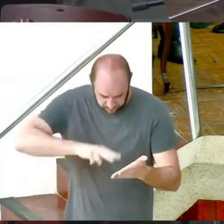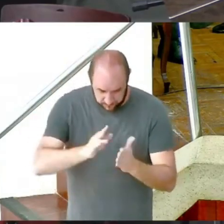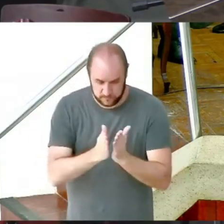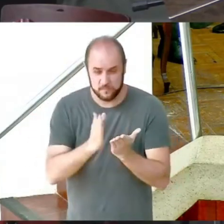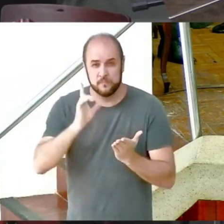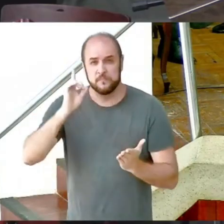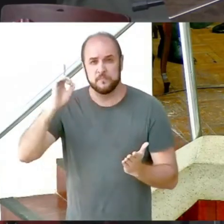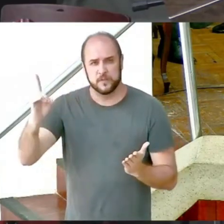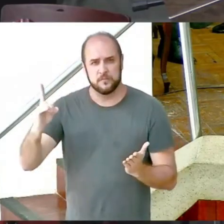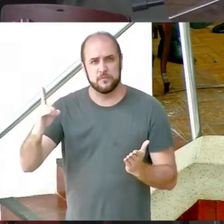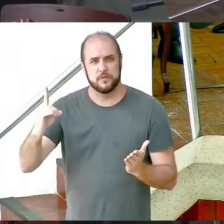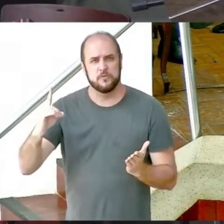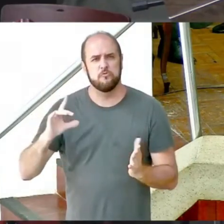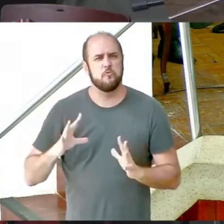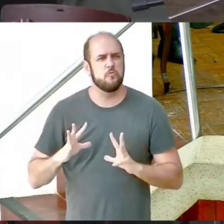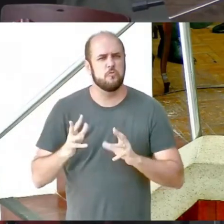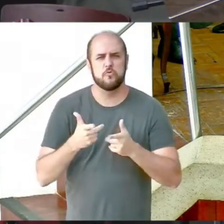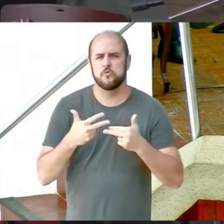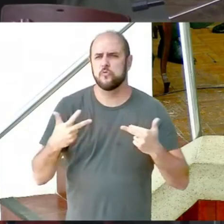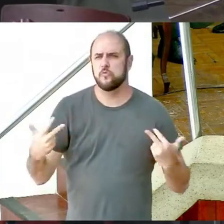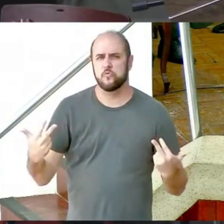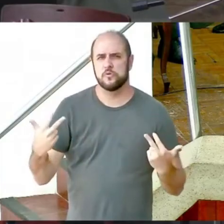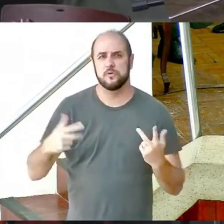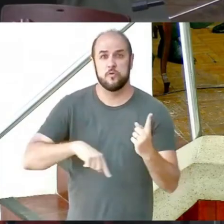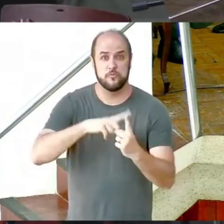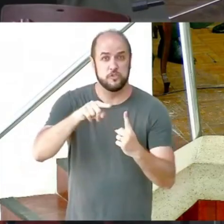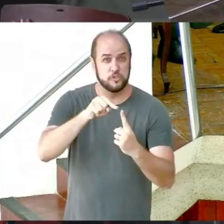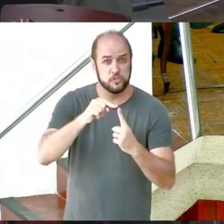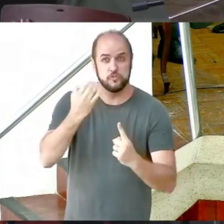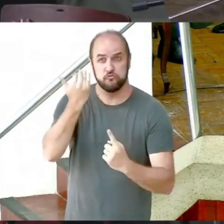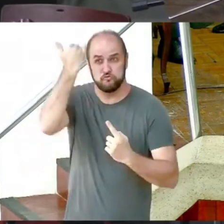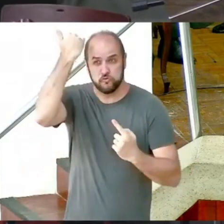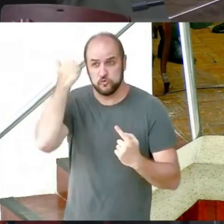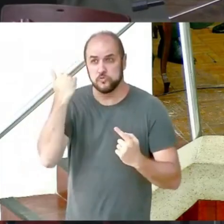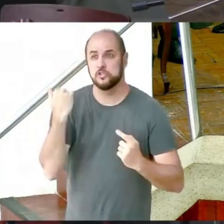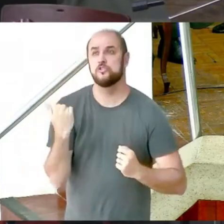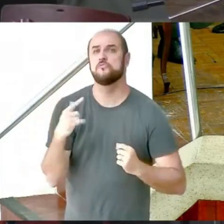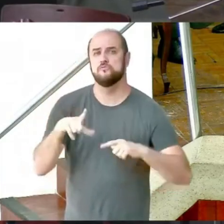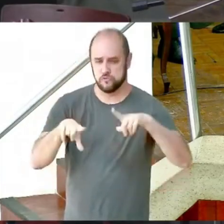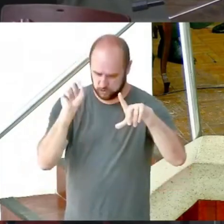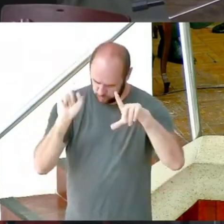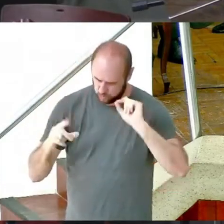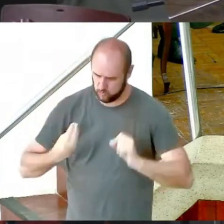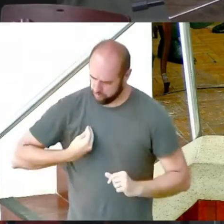de uma série de coisas subjetivas e objetivas para tomar decisões.